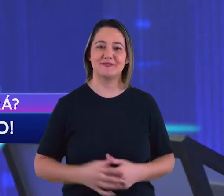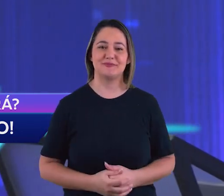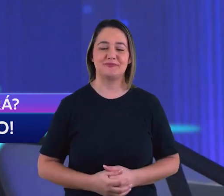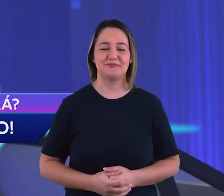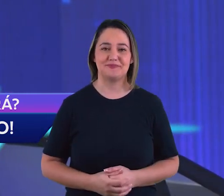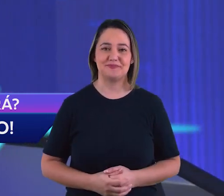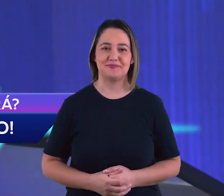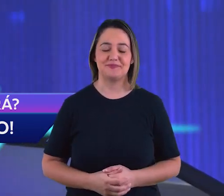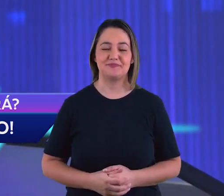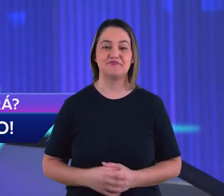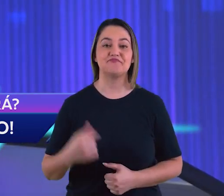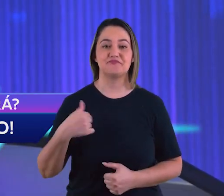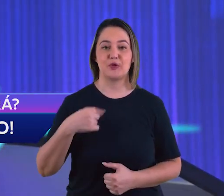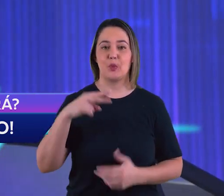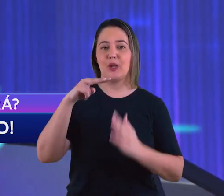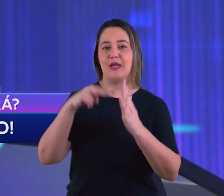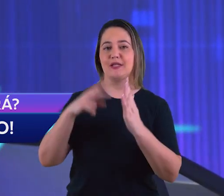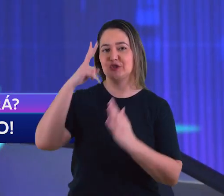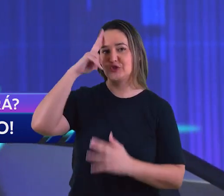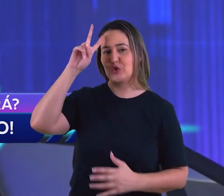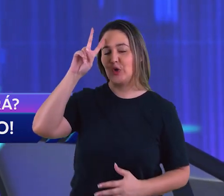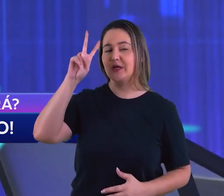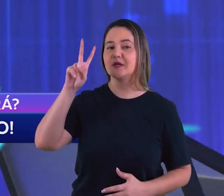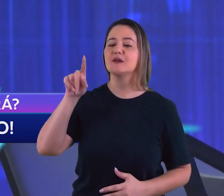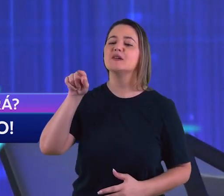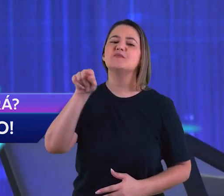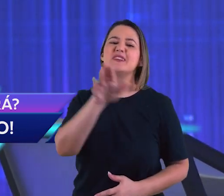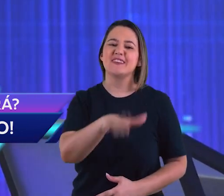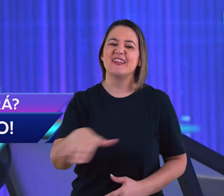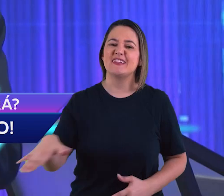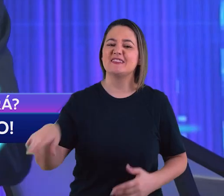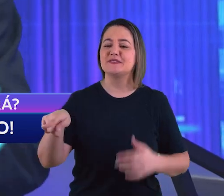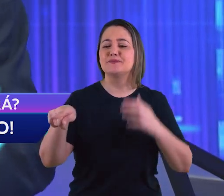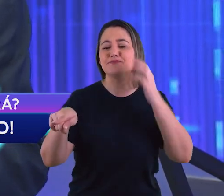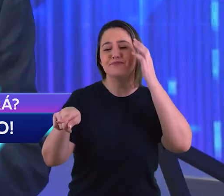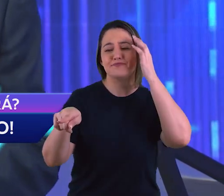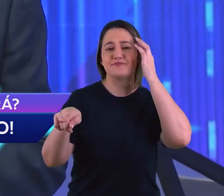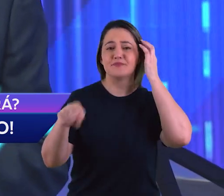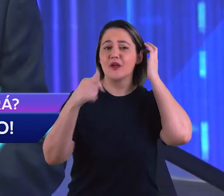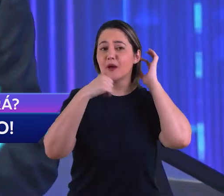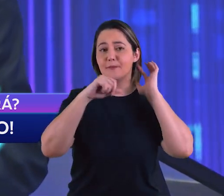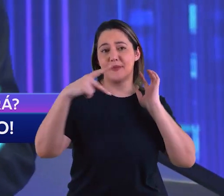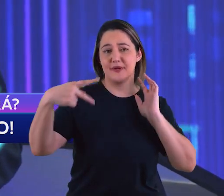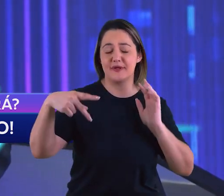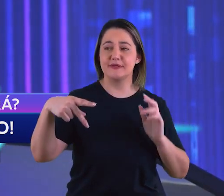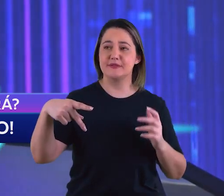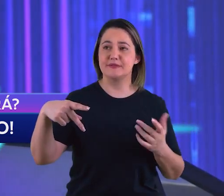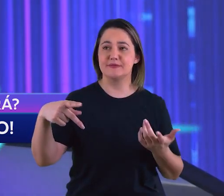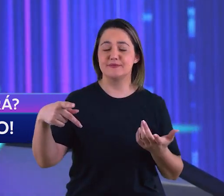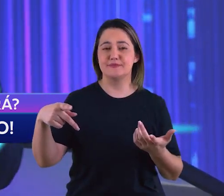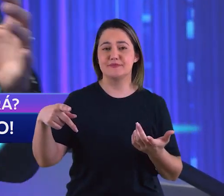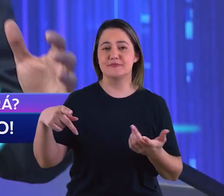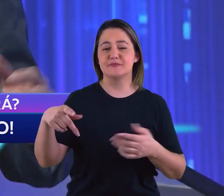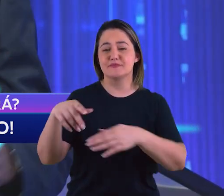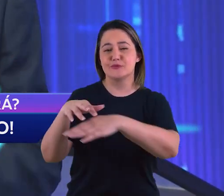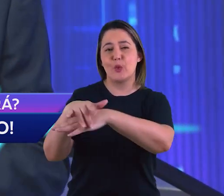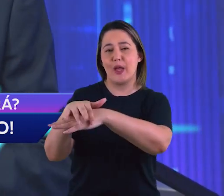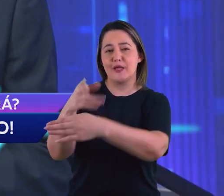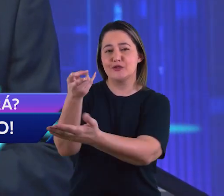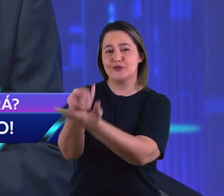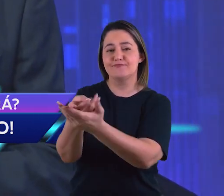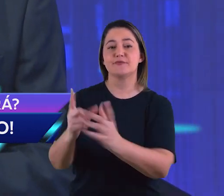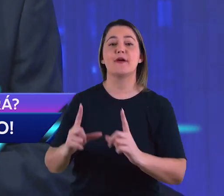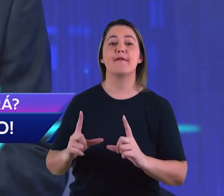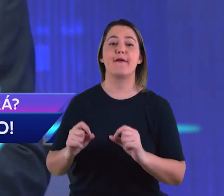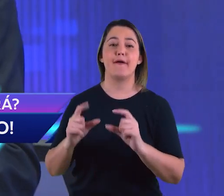Eu li a história de uma criança que perdeu a mãe por causa do câncer. A mãe estava muito